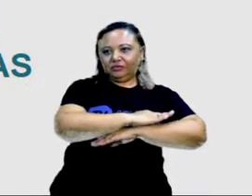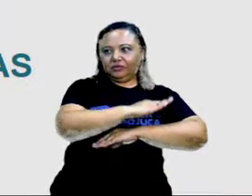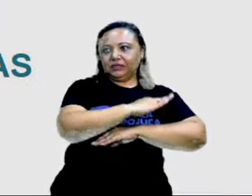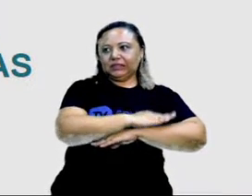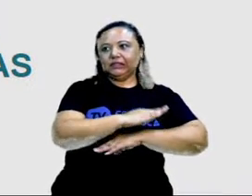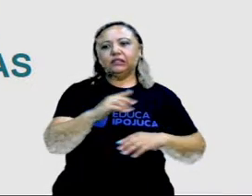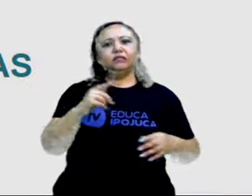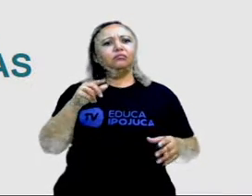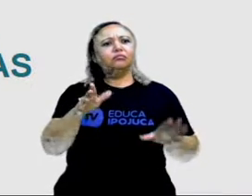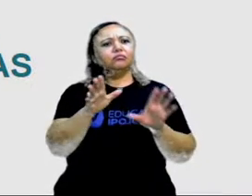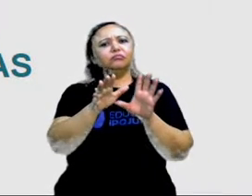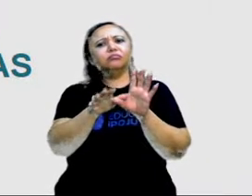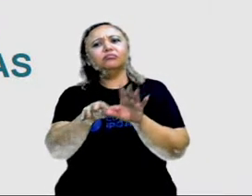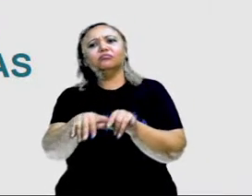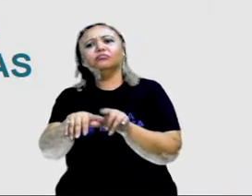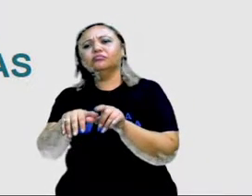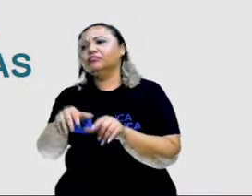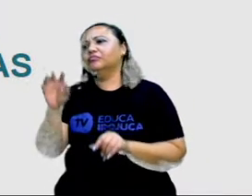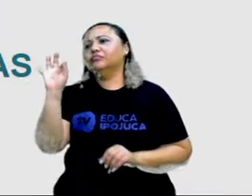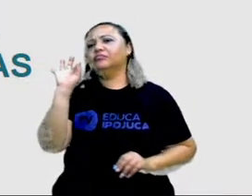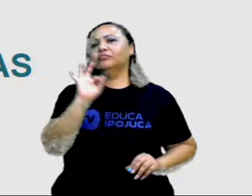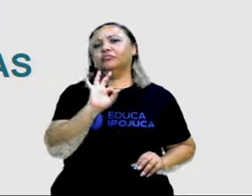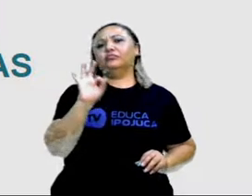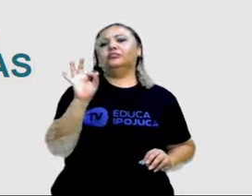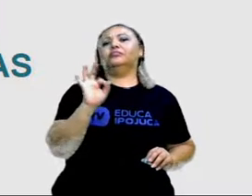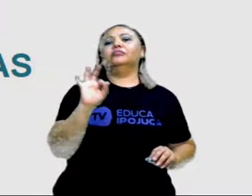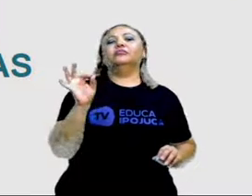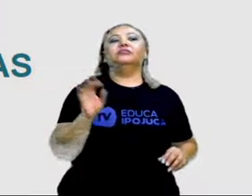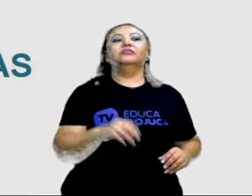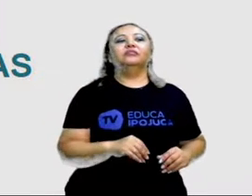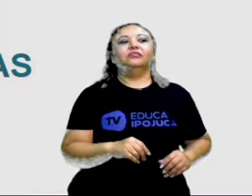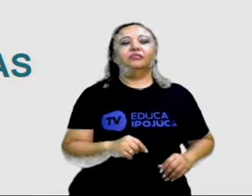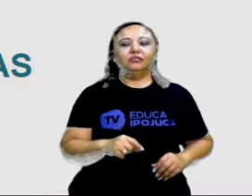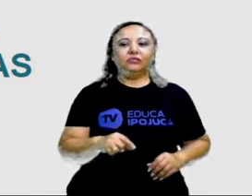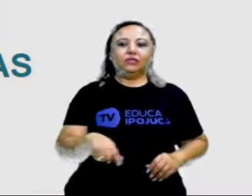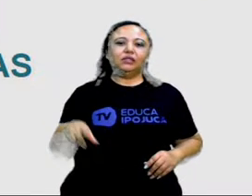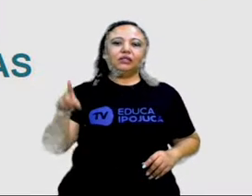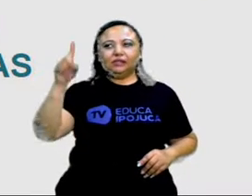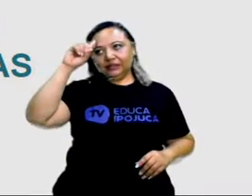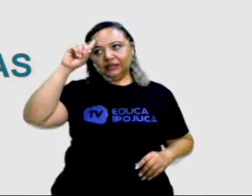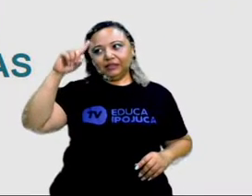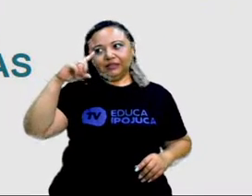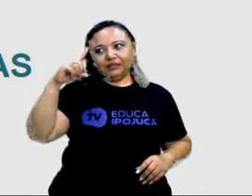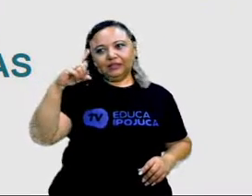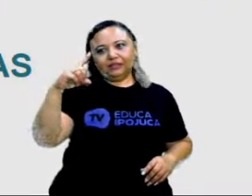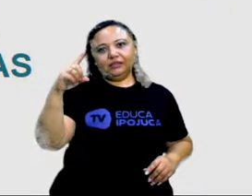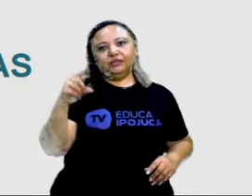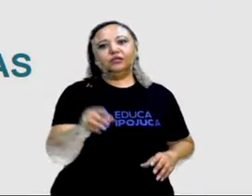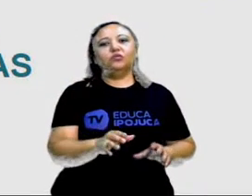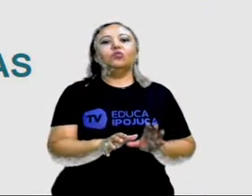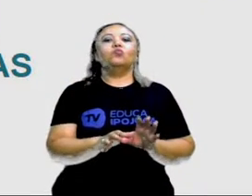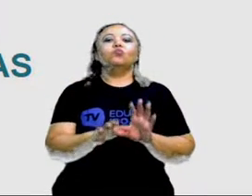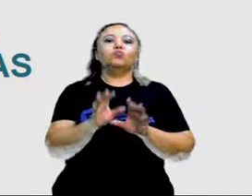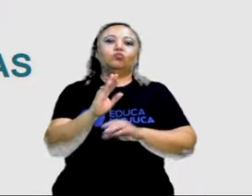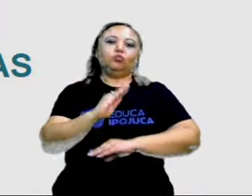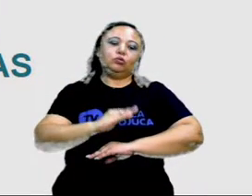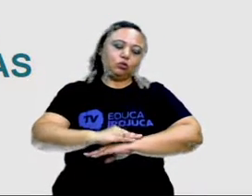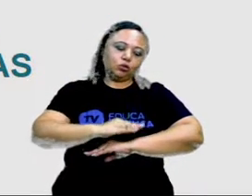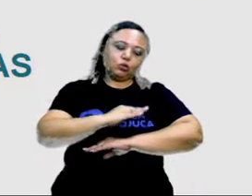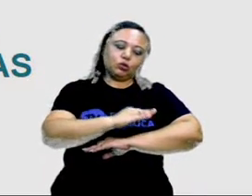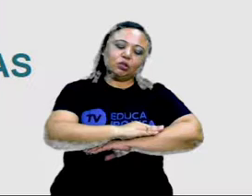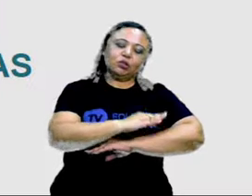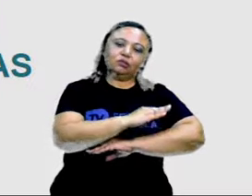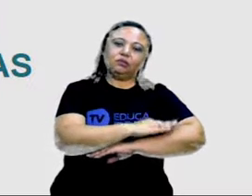diria voar até a tal festa? Durante muitos dias, o pobre sapinho virou